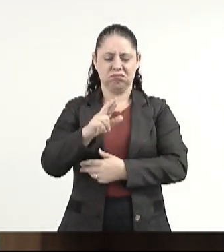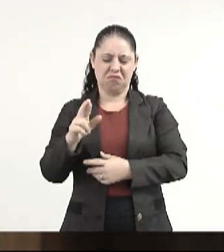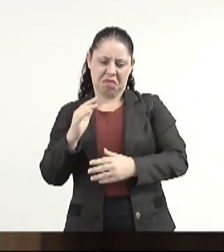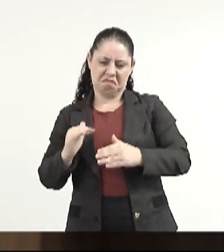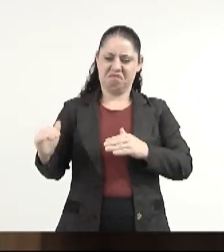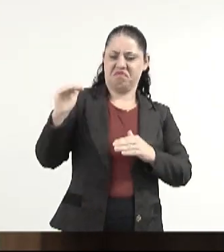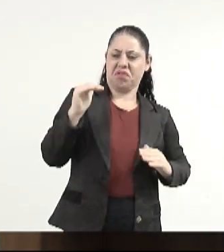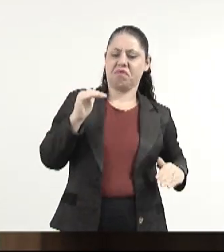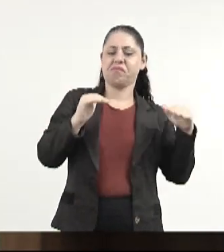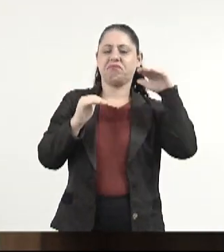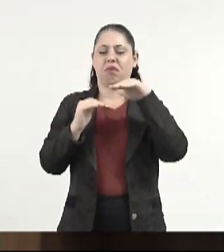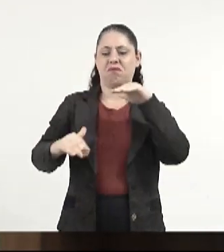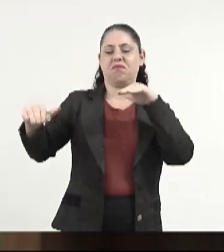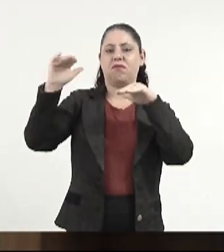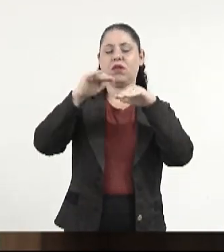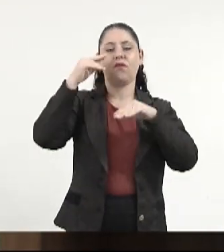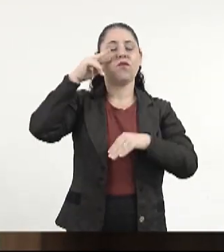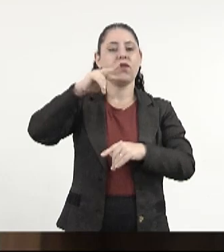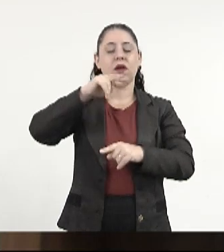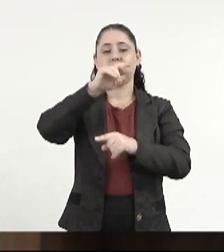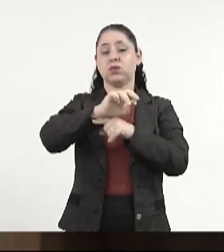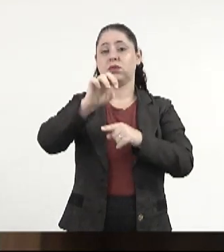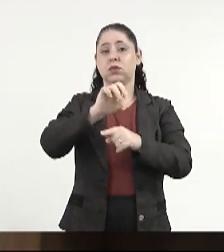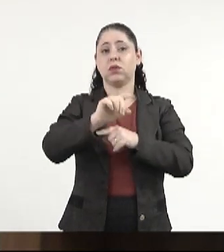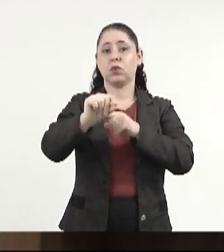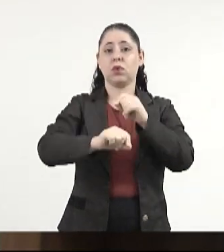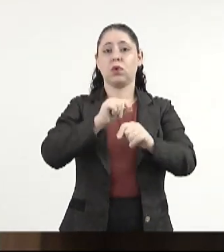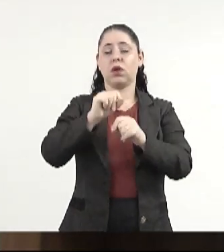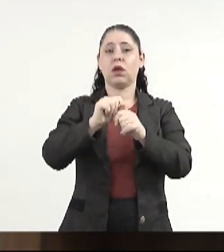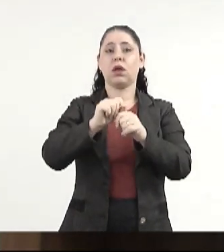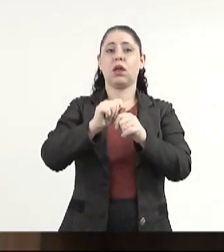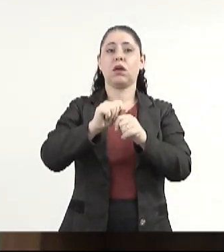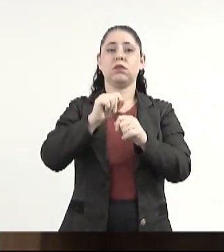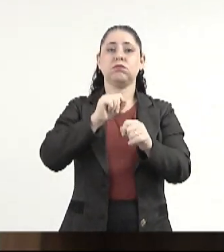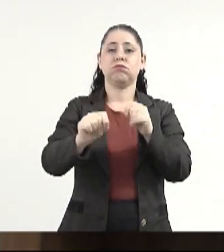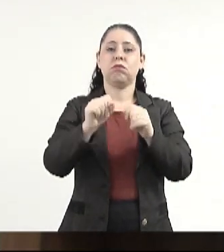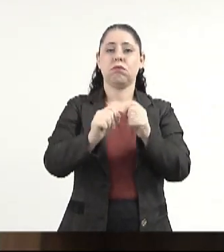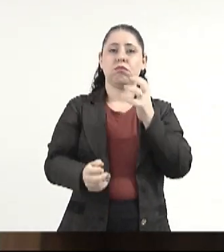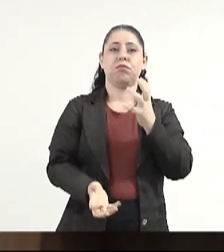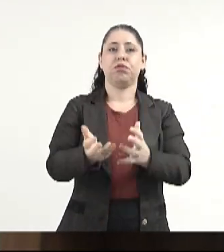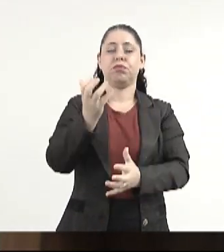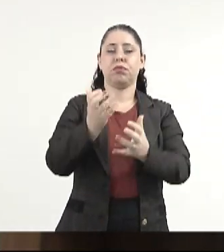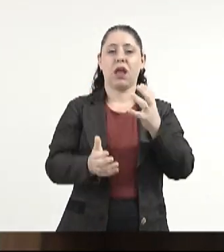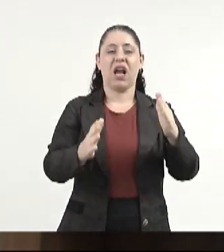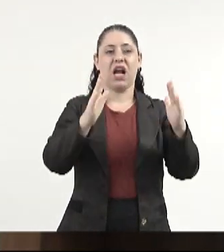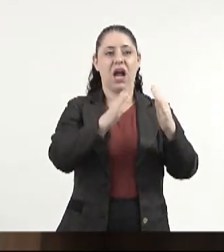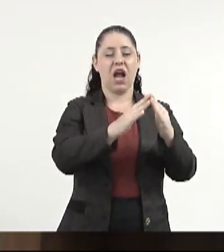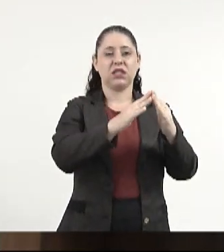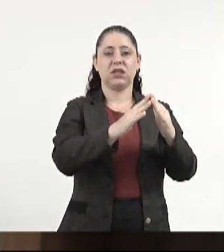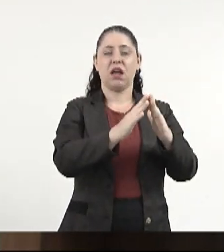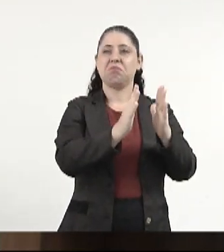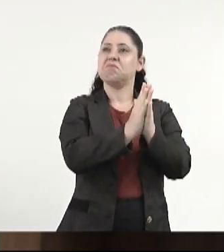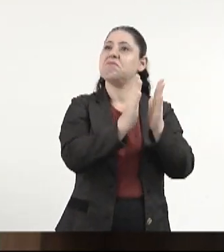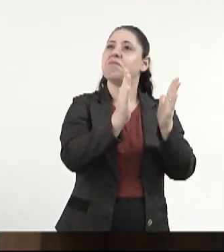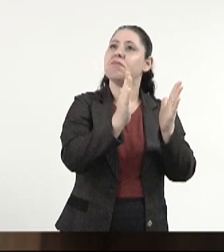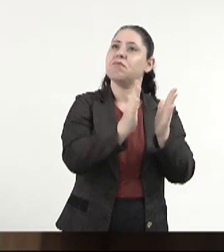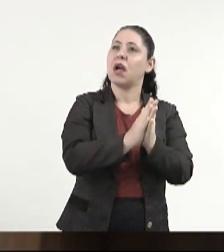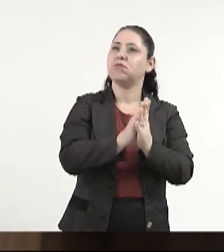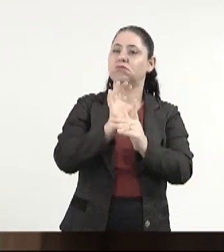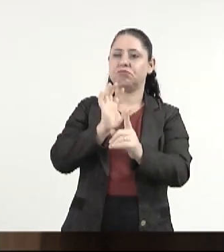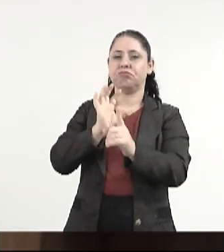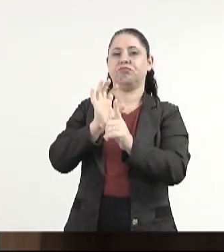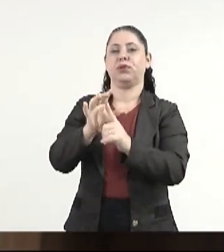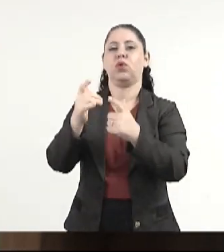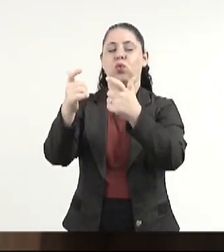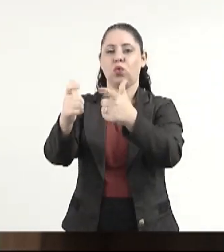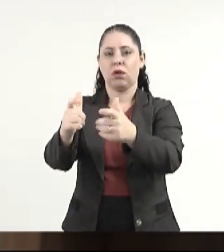a outra, é o que nós estamos vendo aqui no estado do Mato Grosso do Sul, com a queima das casas de reza, com os ataques aos templos religiosos